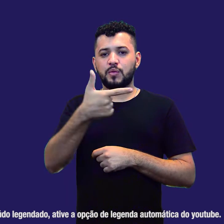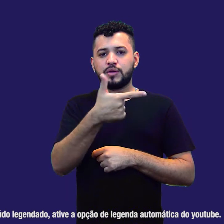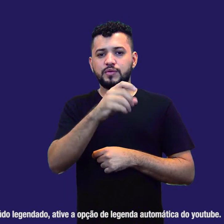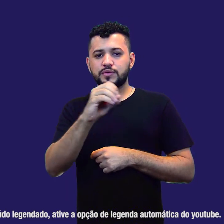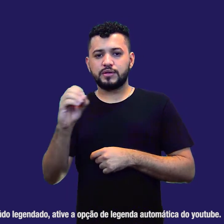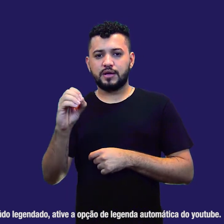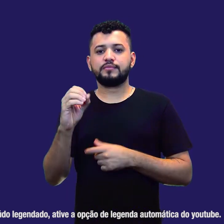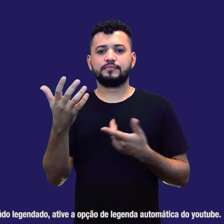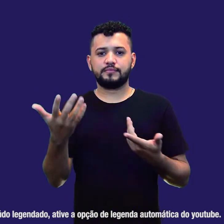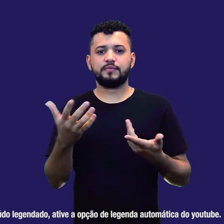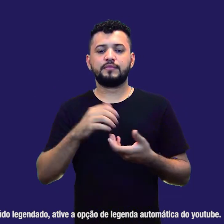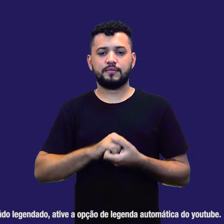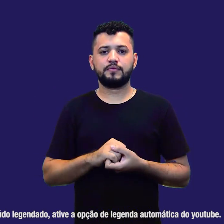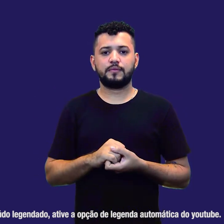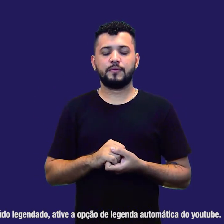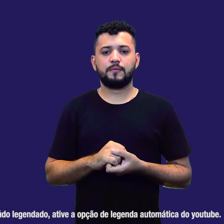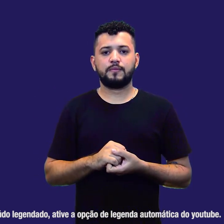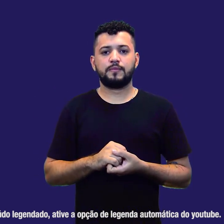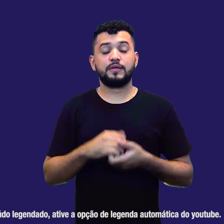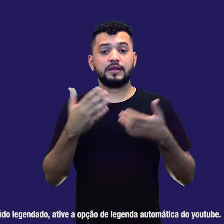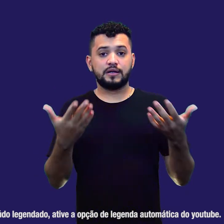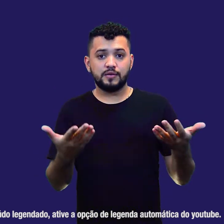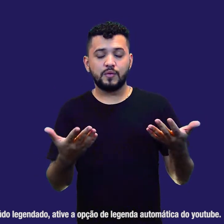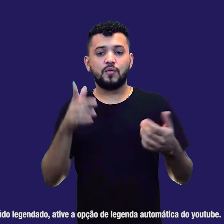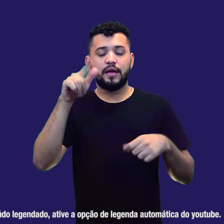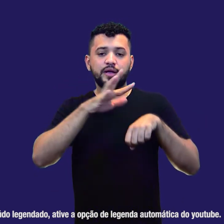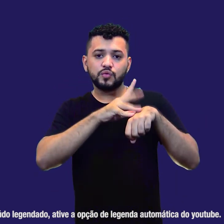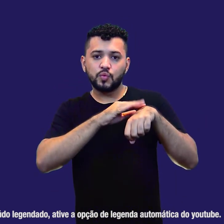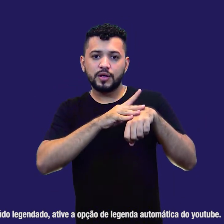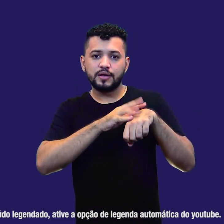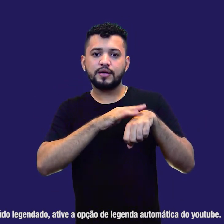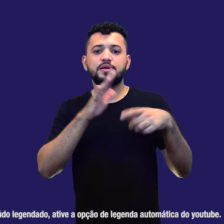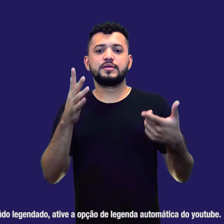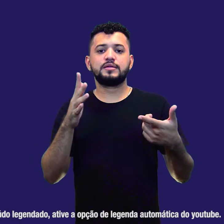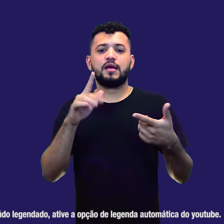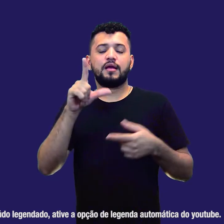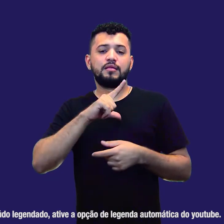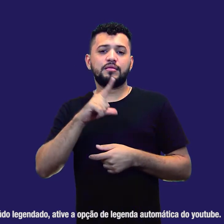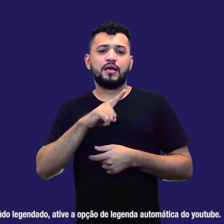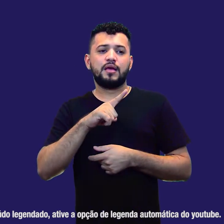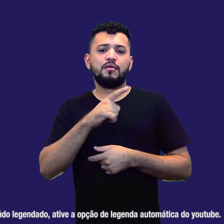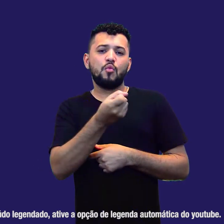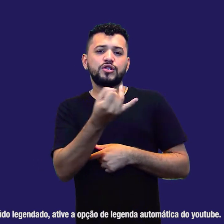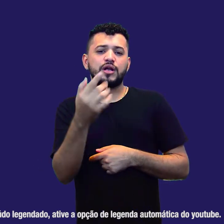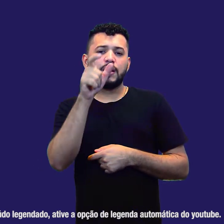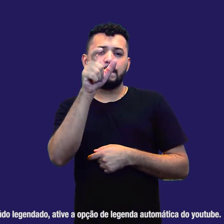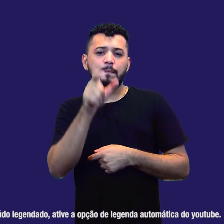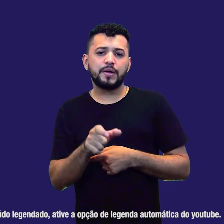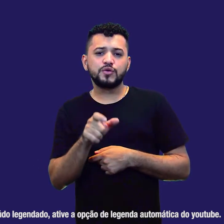com mucopolissacaridose. Então, são aquelas doenças que vão atingir um número pequeno de